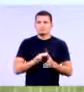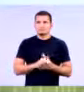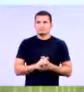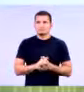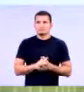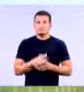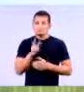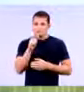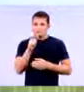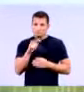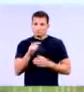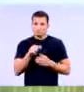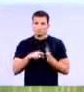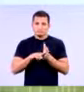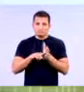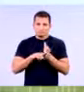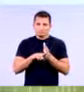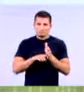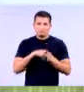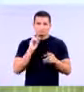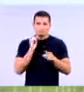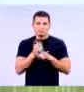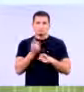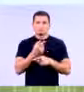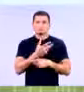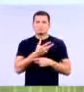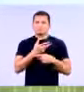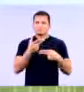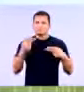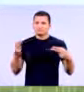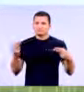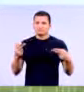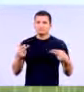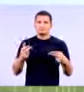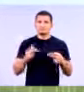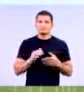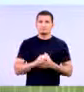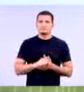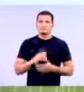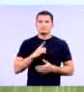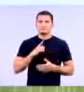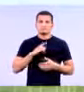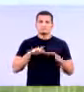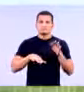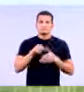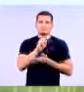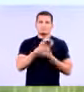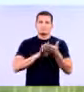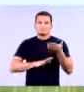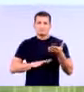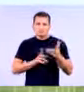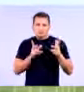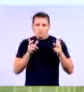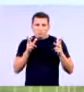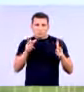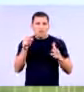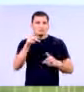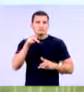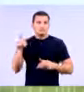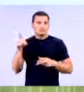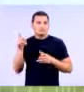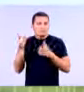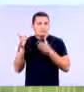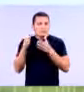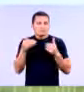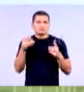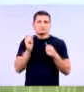essa busca, a gente descobre tanta coisa, tem às vezes até assim o texto exatamente como o professor pediu para ser feito